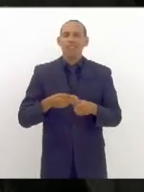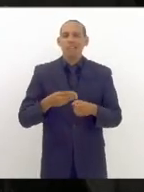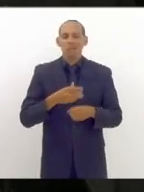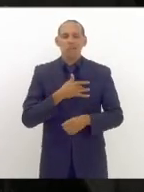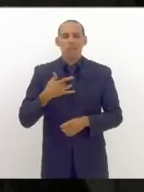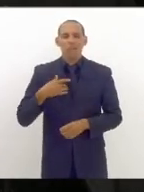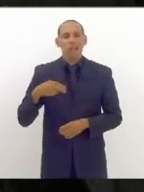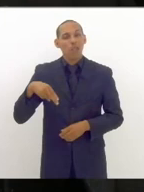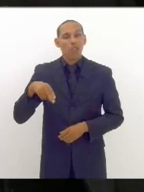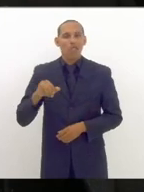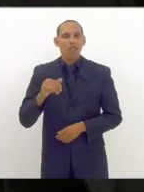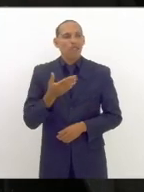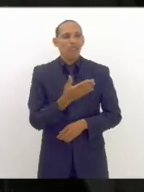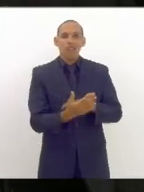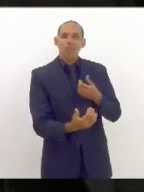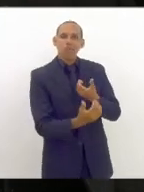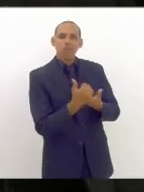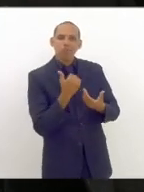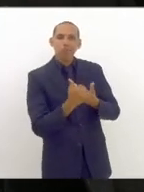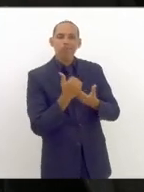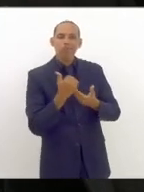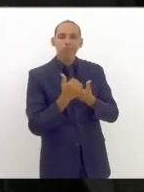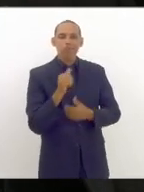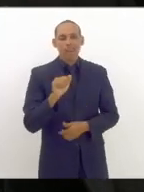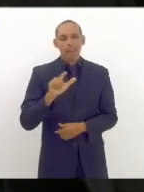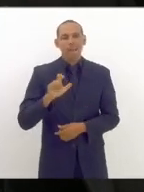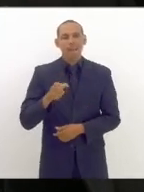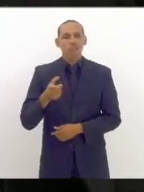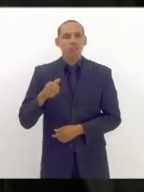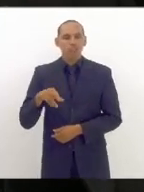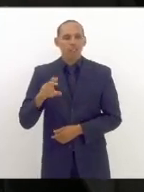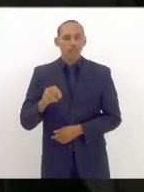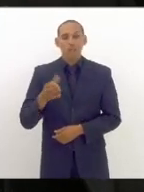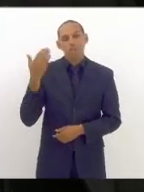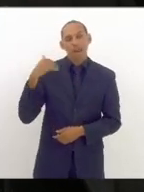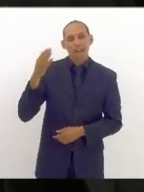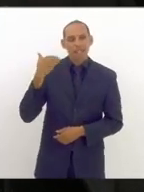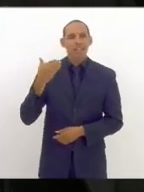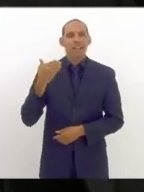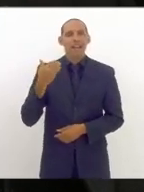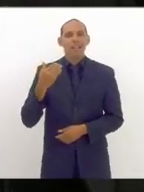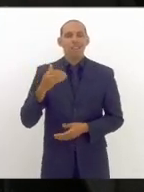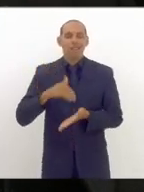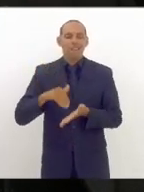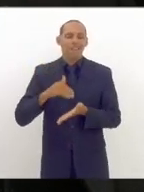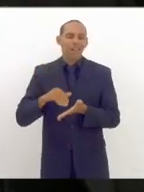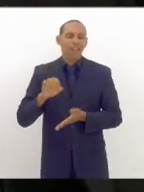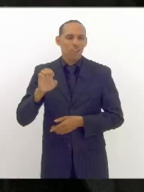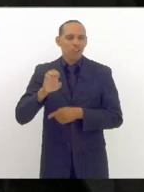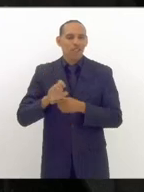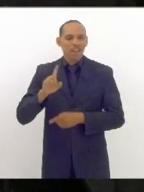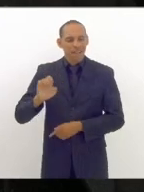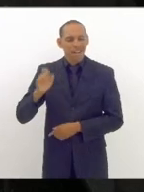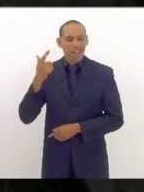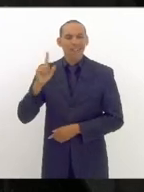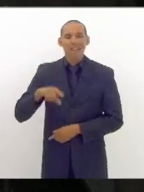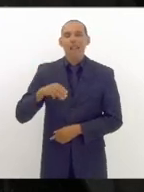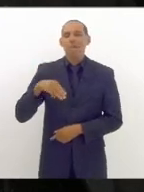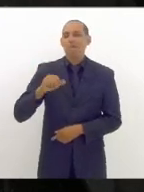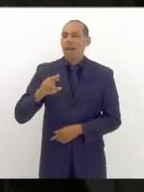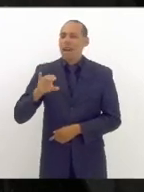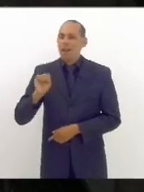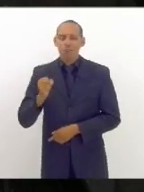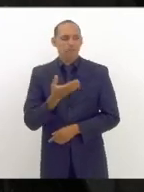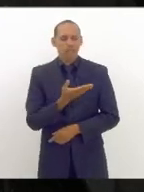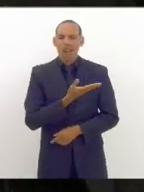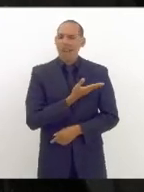com o aconselhamento do QIEP, na época o nosso secretário de Estado era o Marcos Muzafi, que está aqui, a quem eu agradeço muito, foi um grande parceiro, um parceiro de